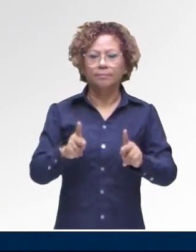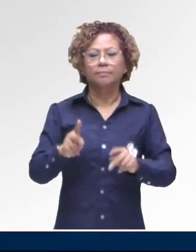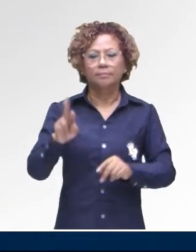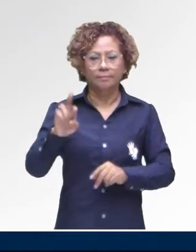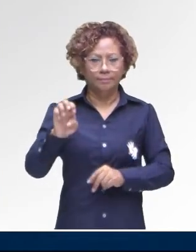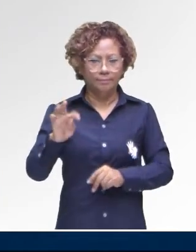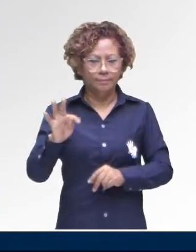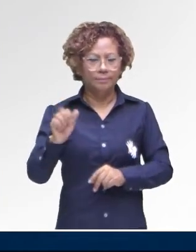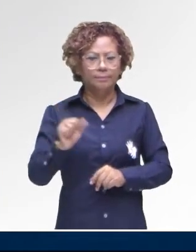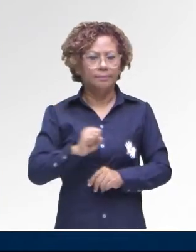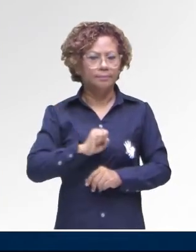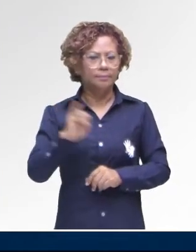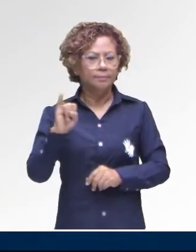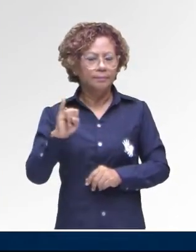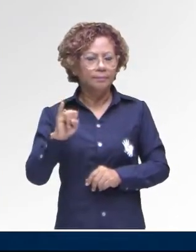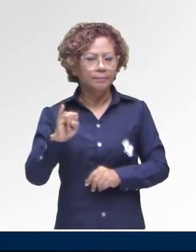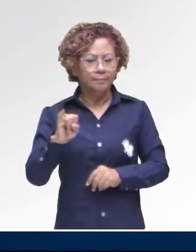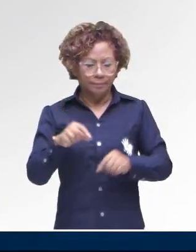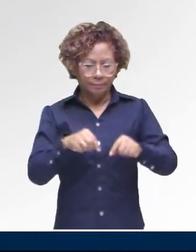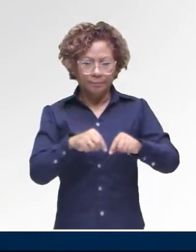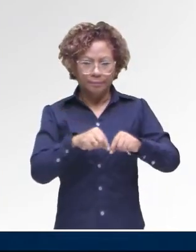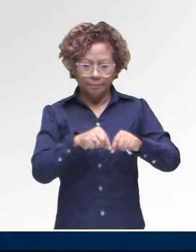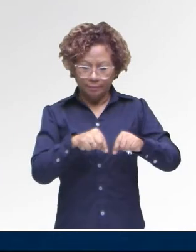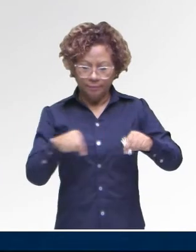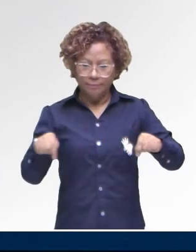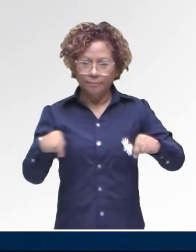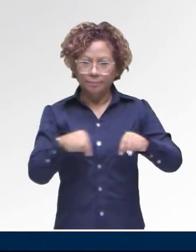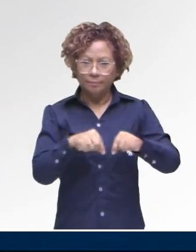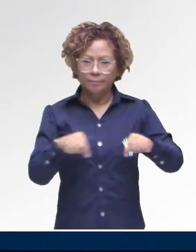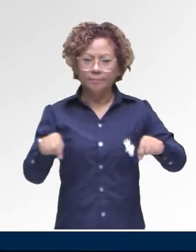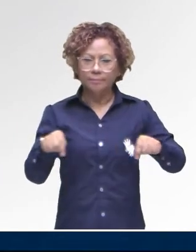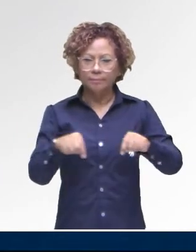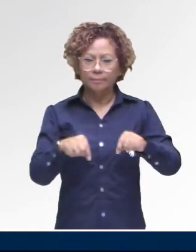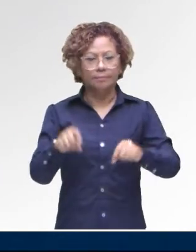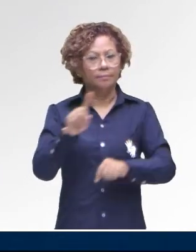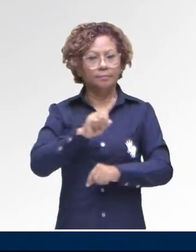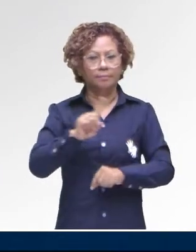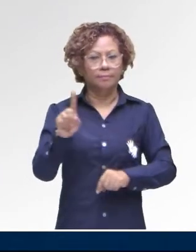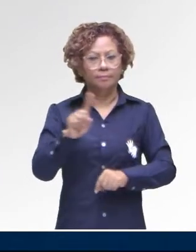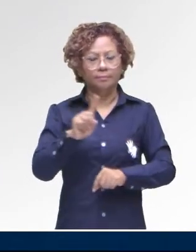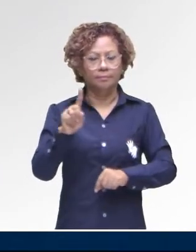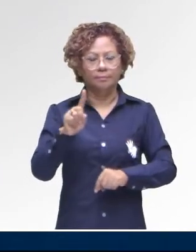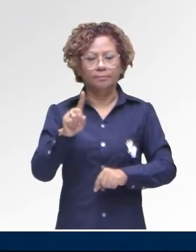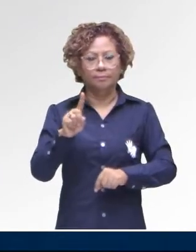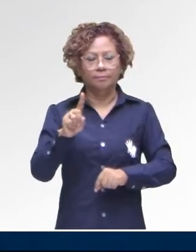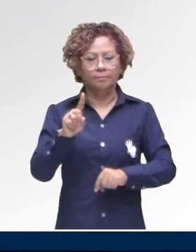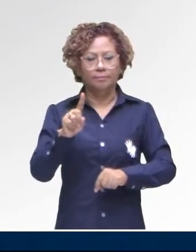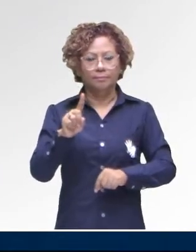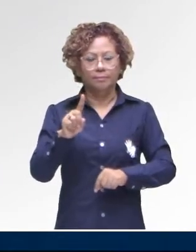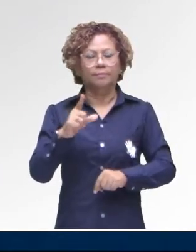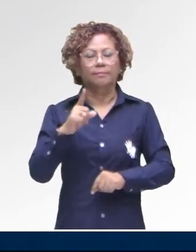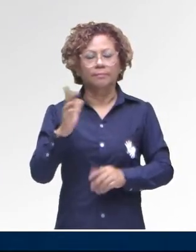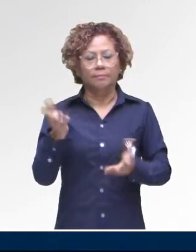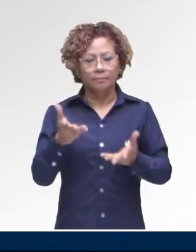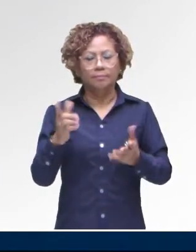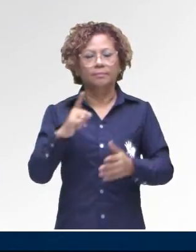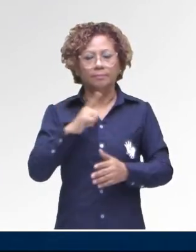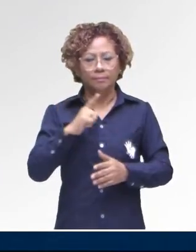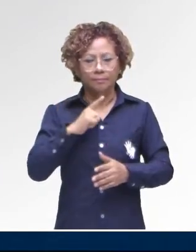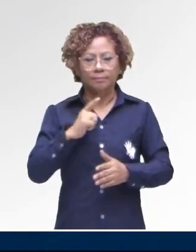nós medimos, ele não é ilimitado, né? Agora, ele tem um limite, ele tem um